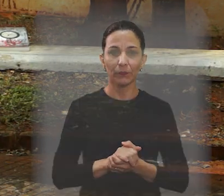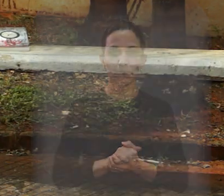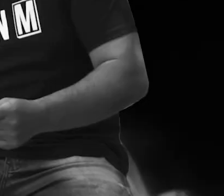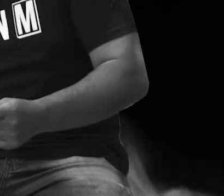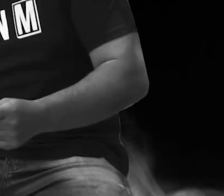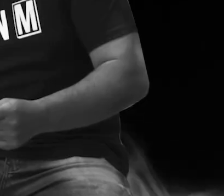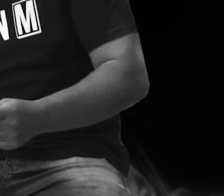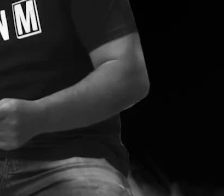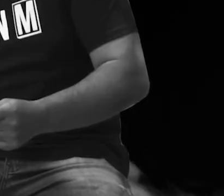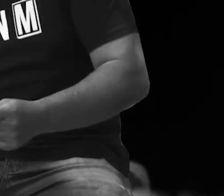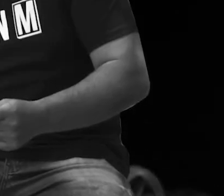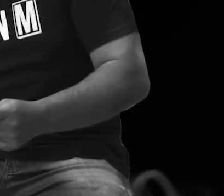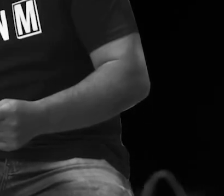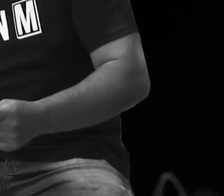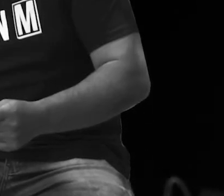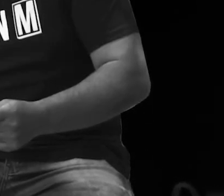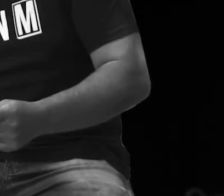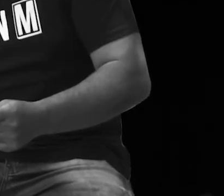Kernel.